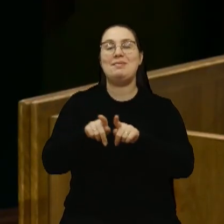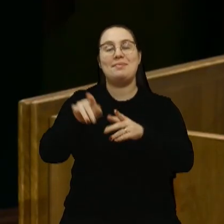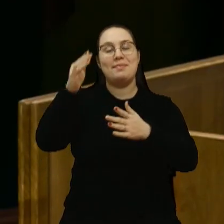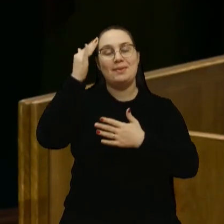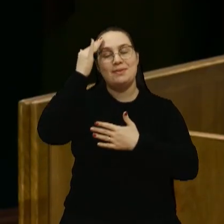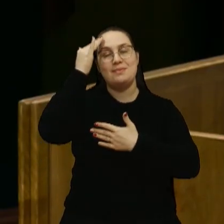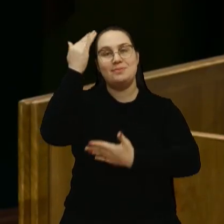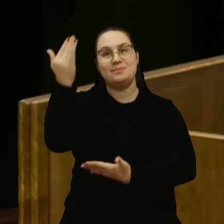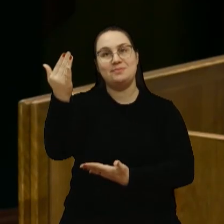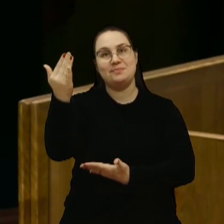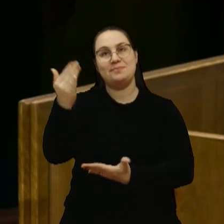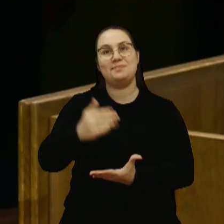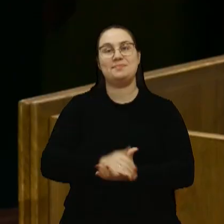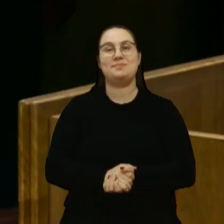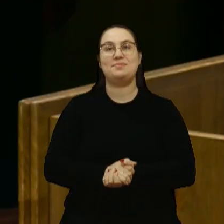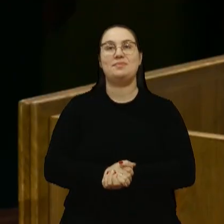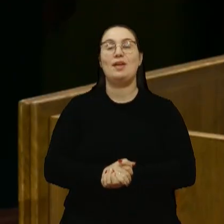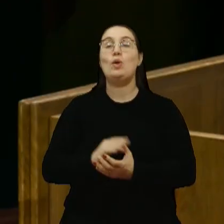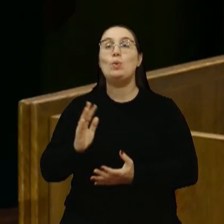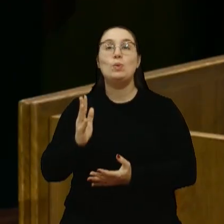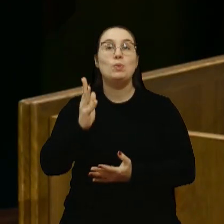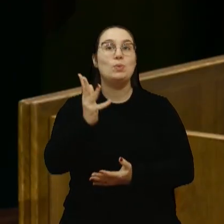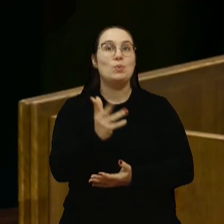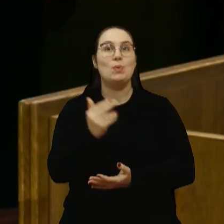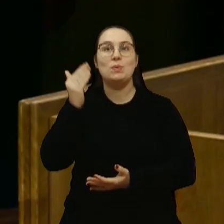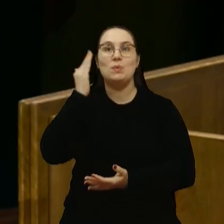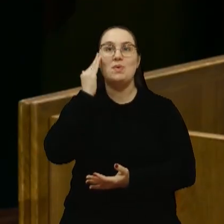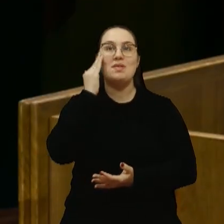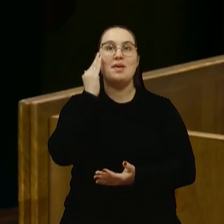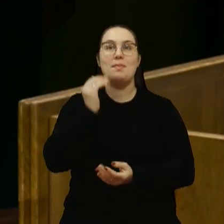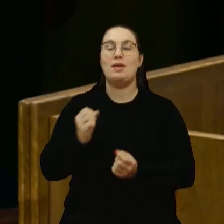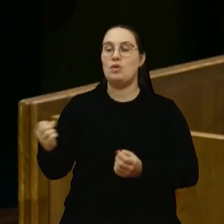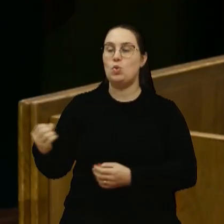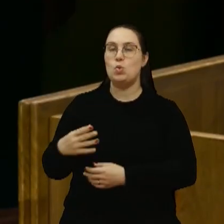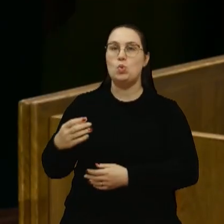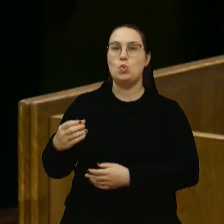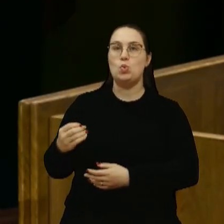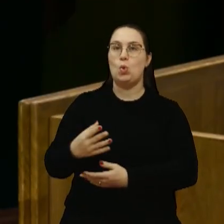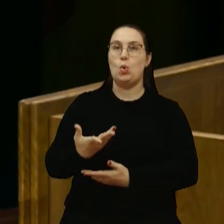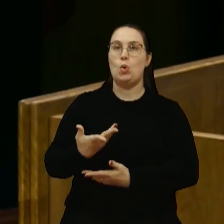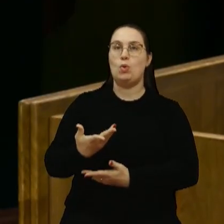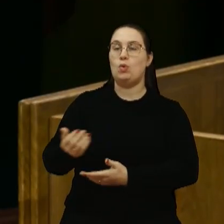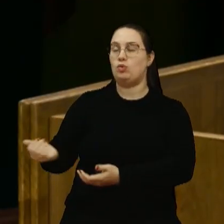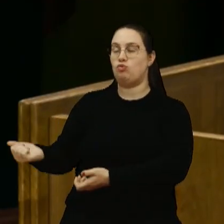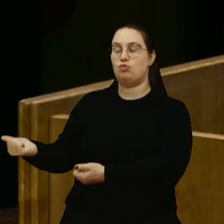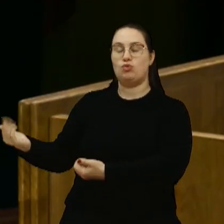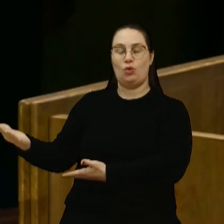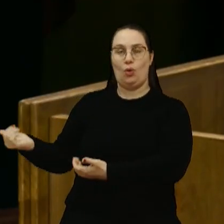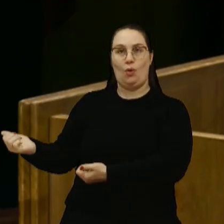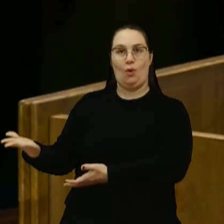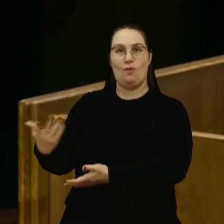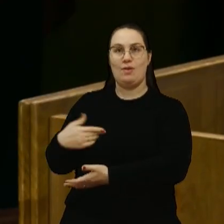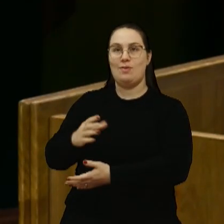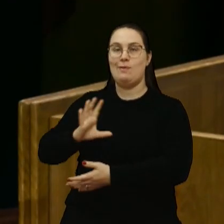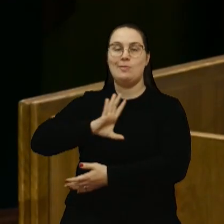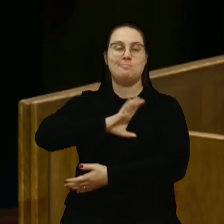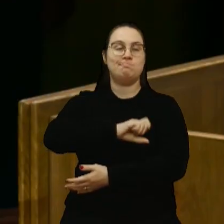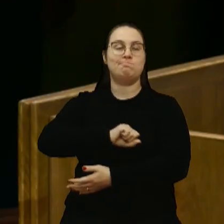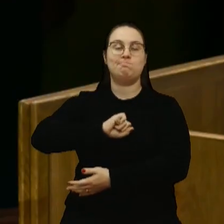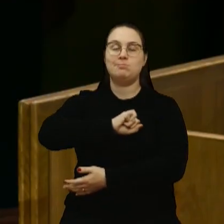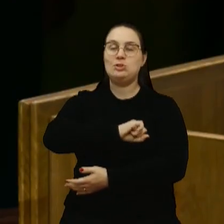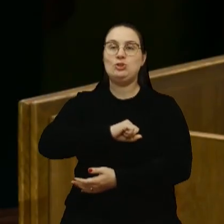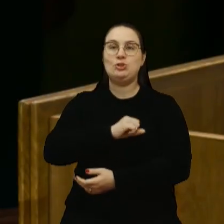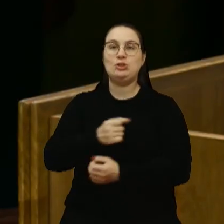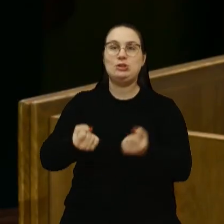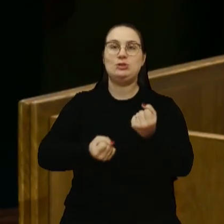gratidão. Todos sabem que, desde muito novo, sempre fui um verdadeiro apaixonado por carros.